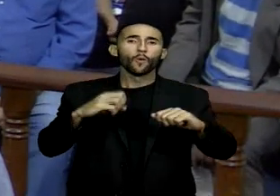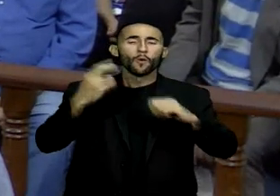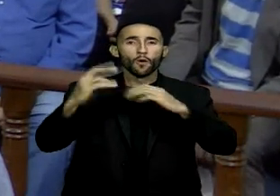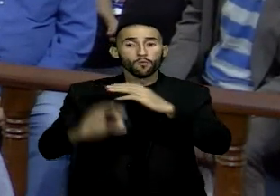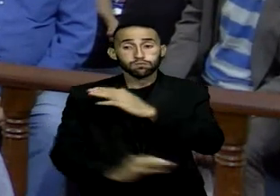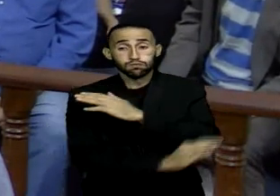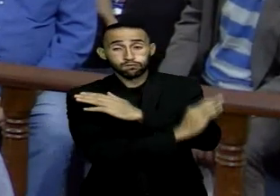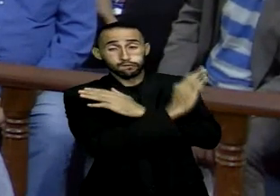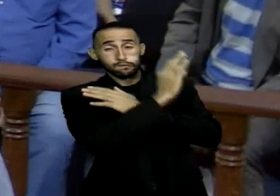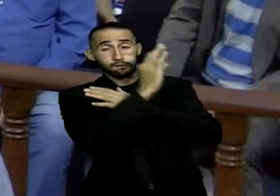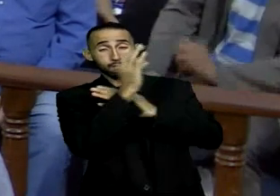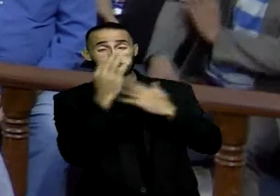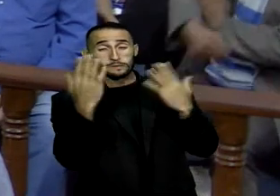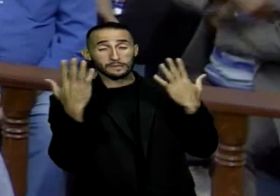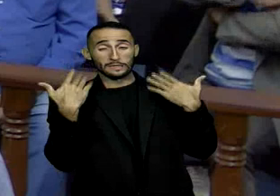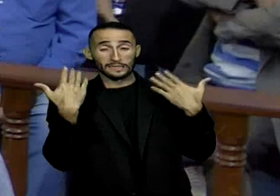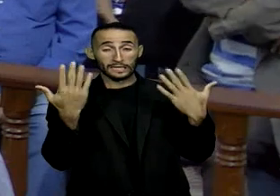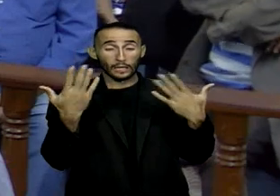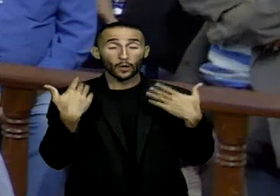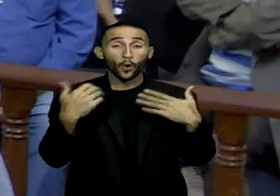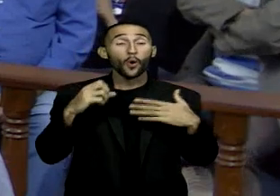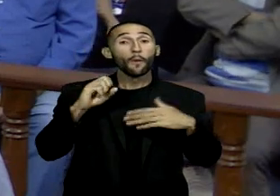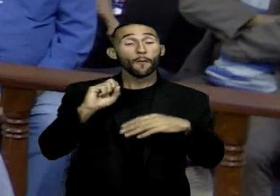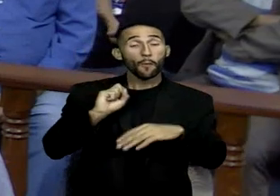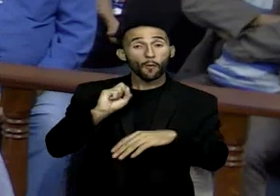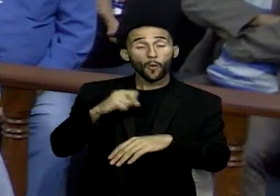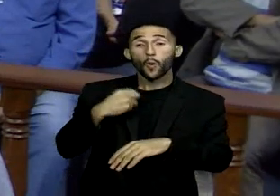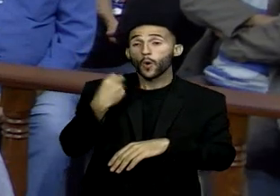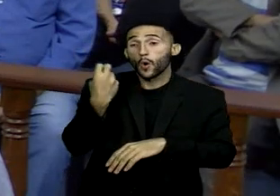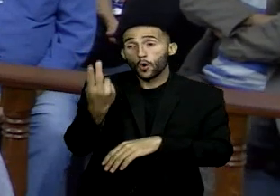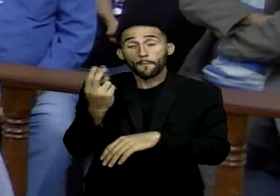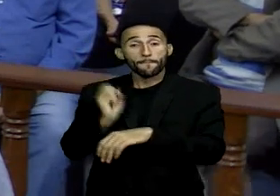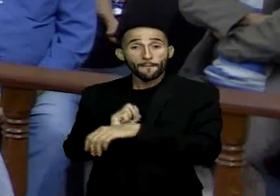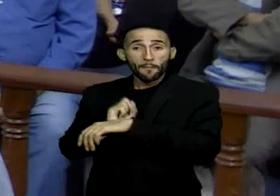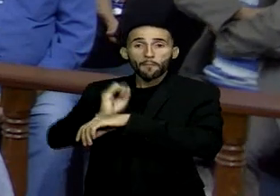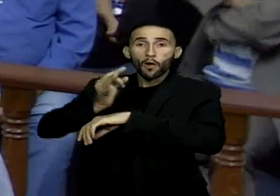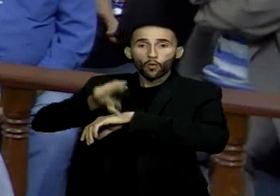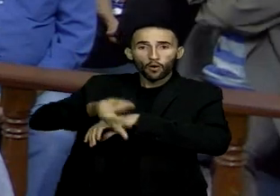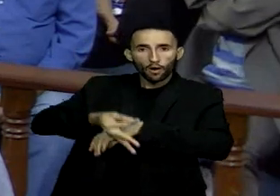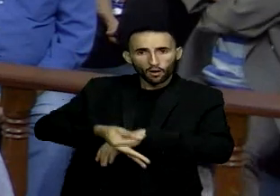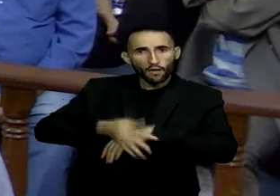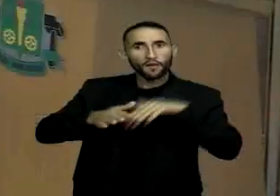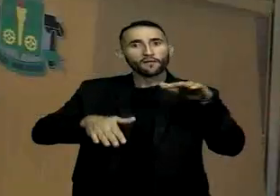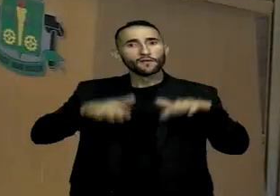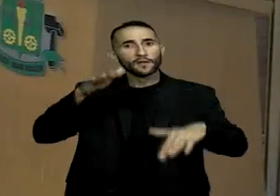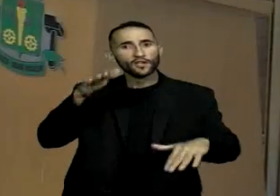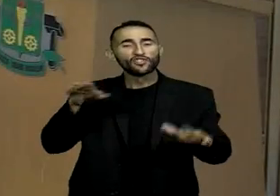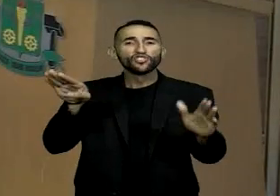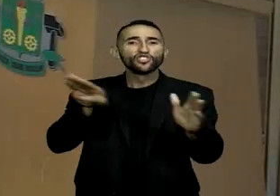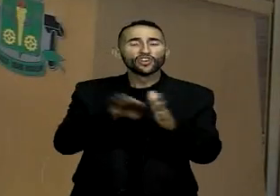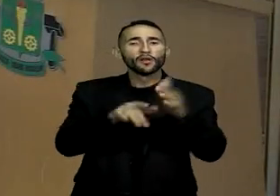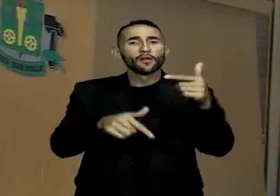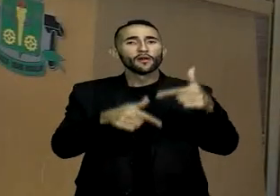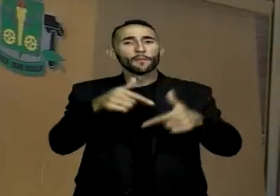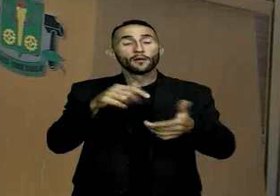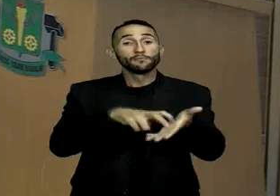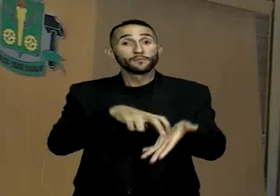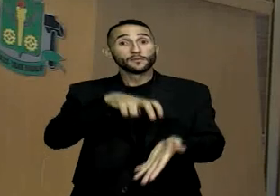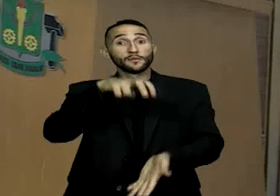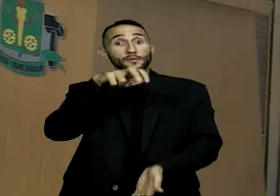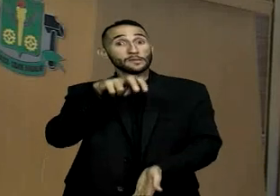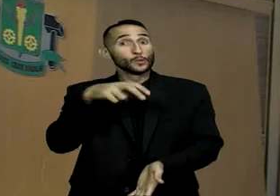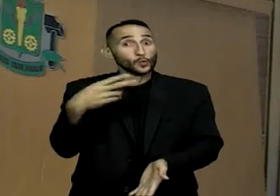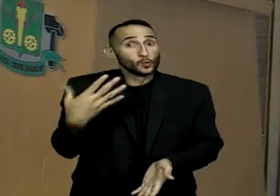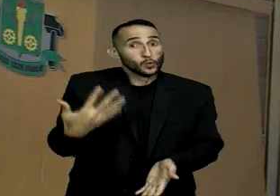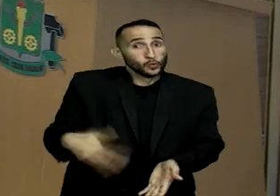vezes à noite, muitas vezes de madrugada, muitas vezes a gente está dormindo, vocês já estão na rua trabalhando para que as pessoas